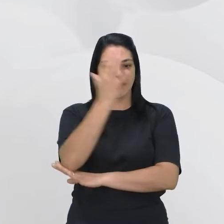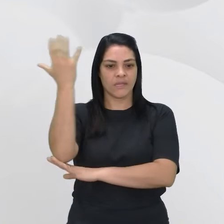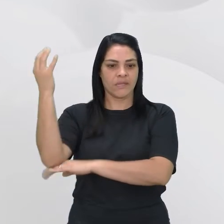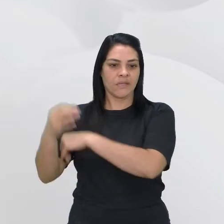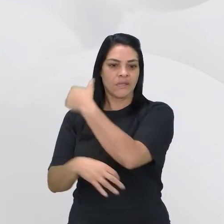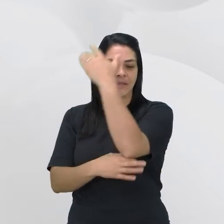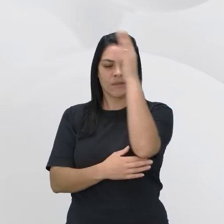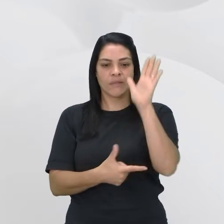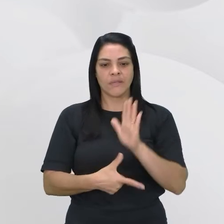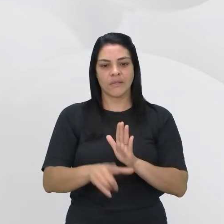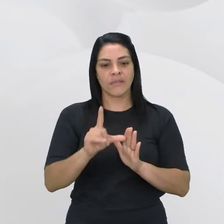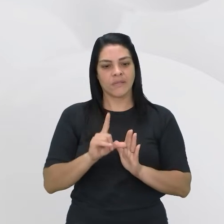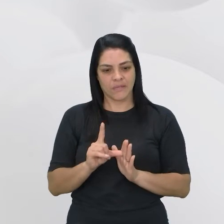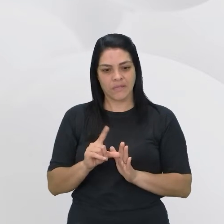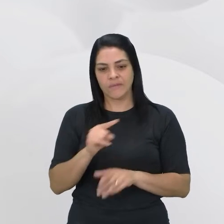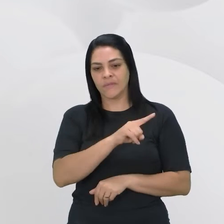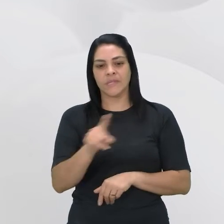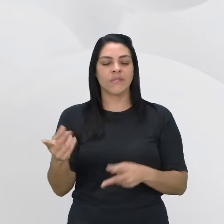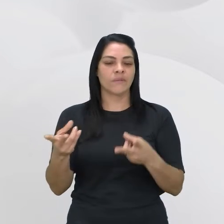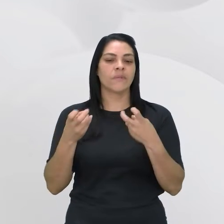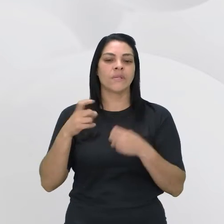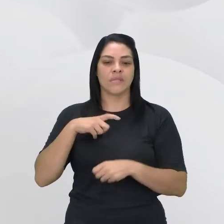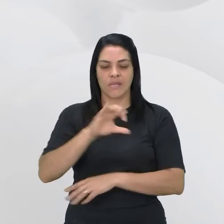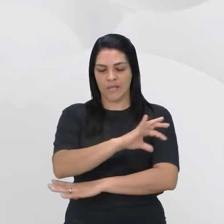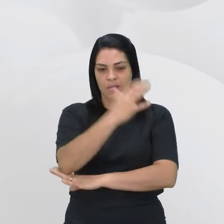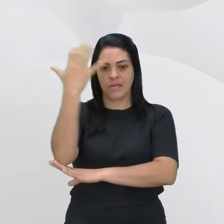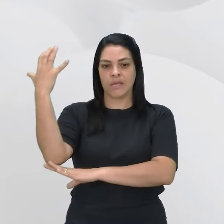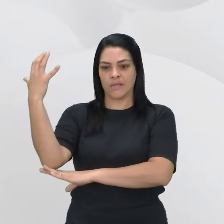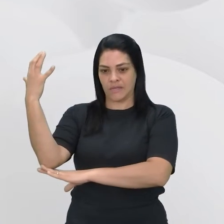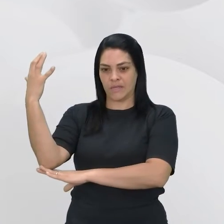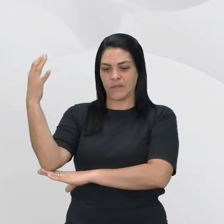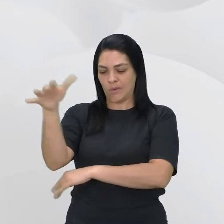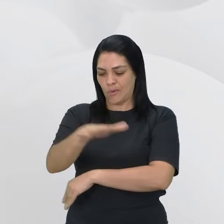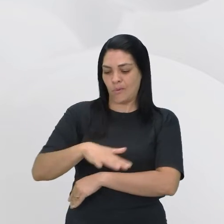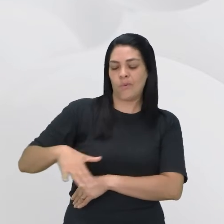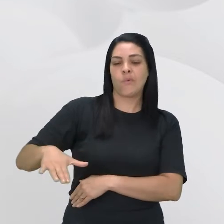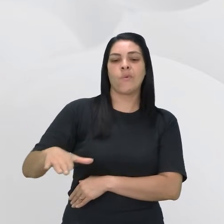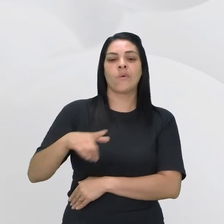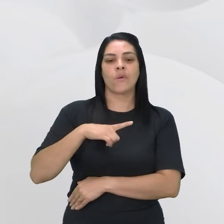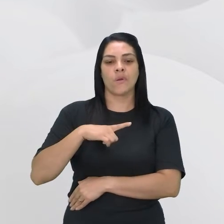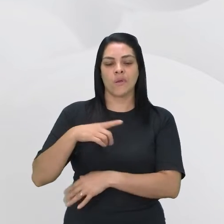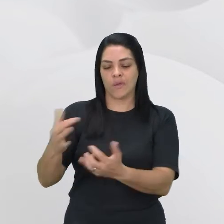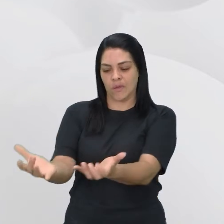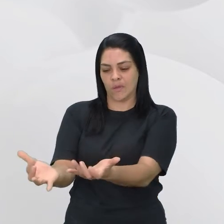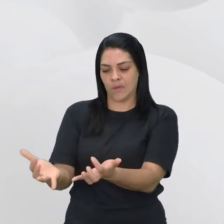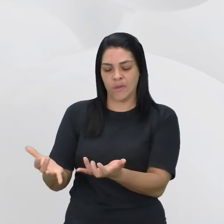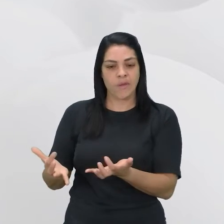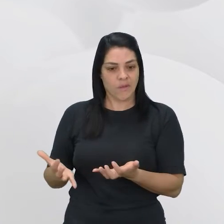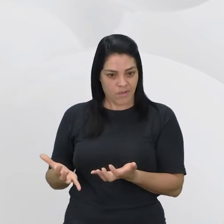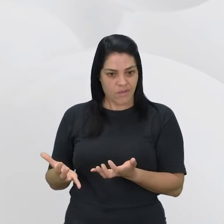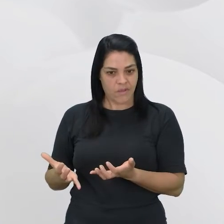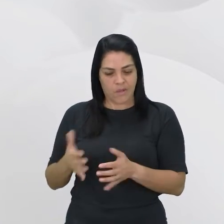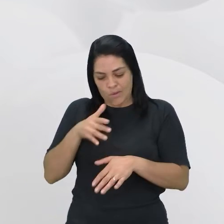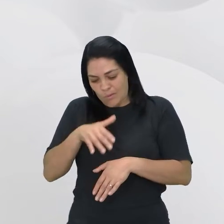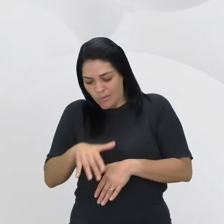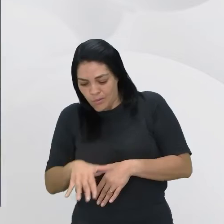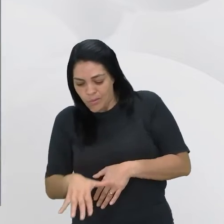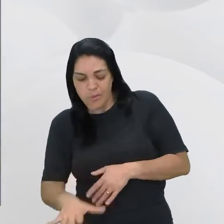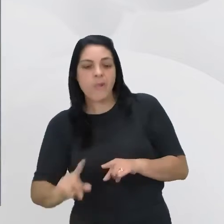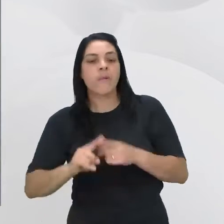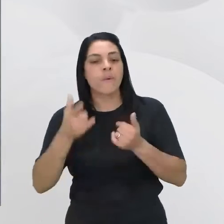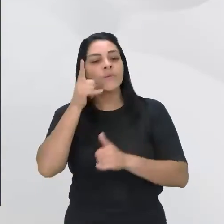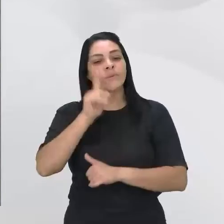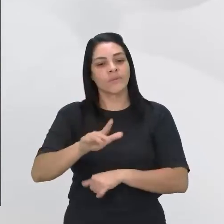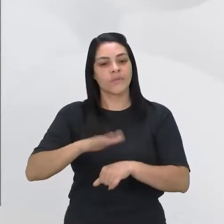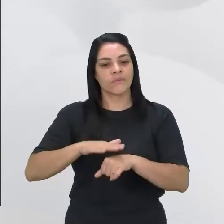Redondo antes, então você vê que já tem algumas árvores, mas em grande parte ela é um gramado, ela era um pouco inclinada, mas deu para fazer o plantio,